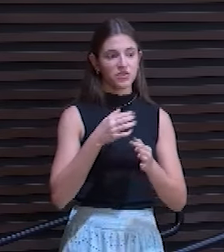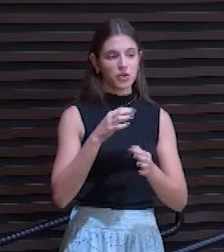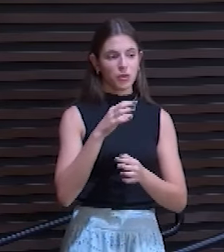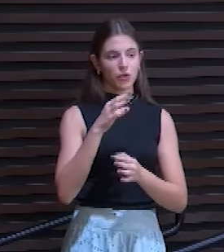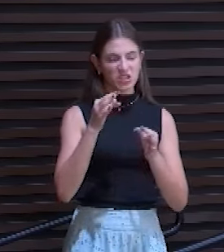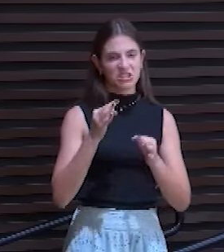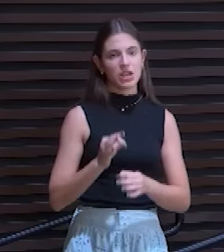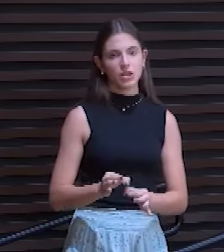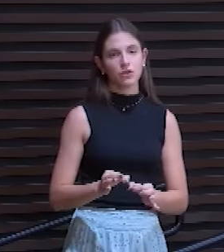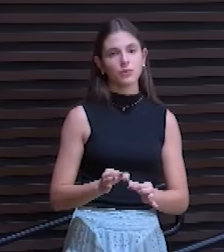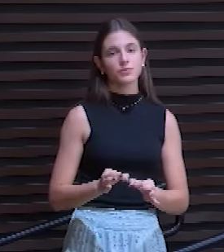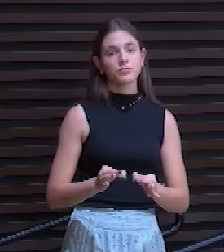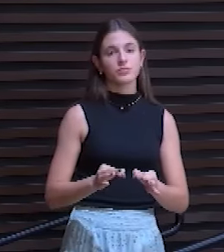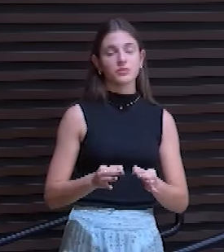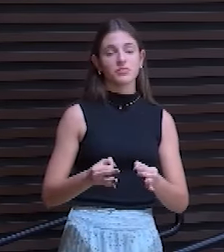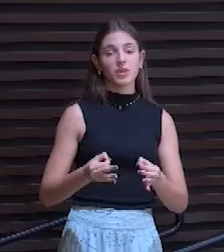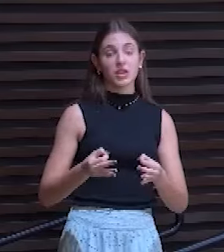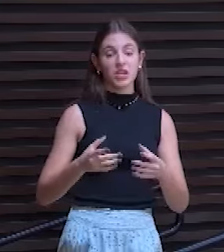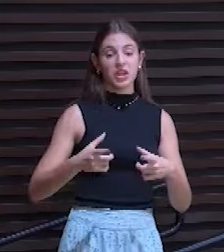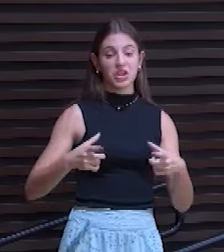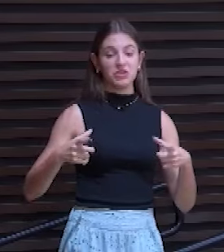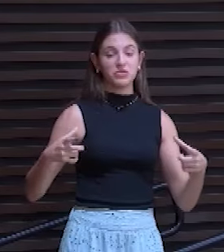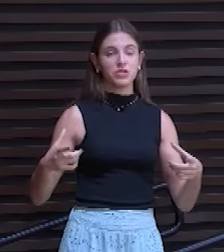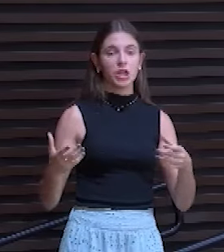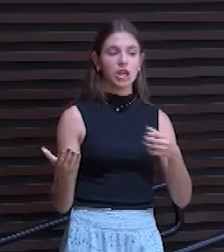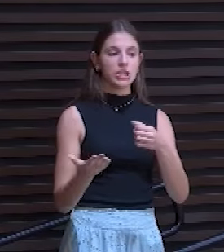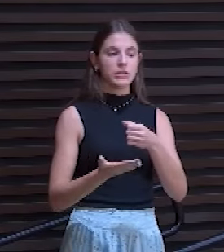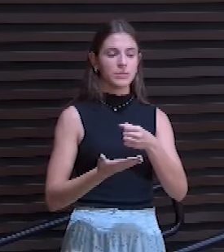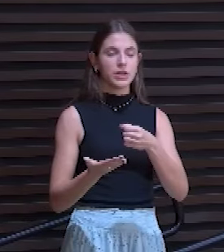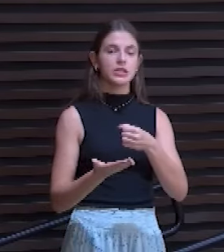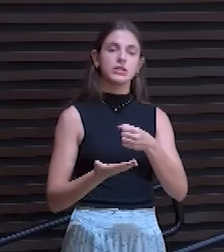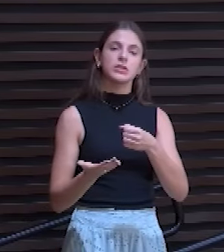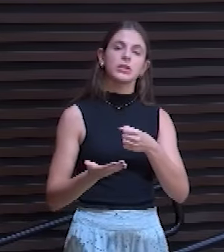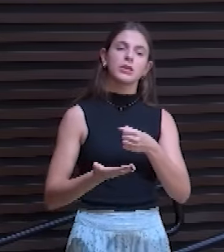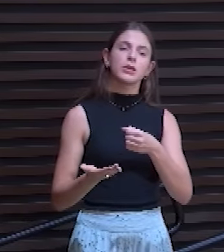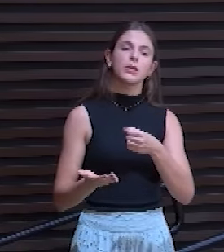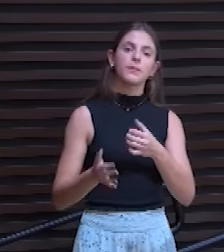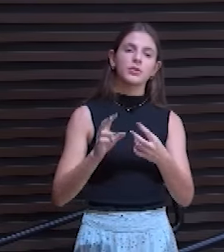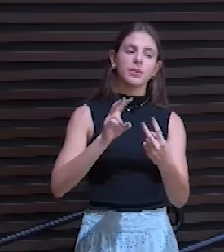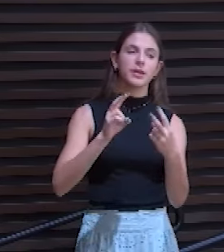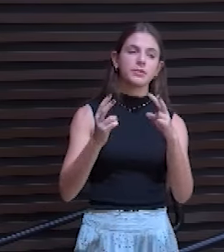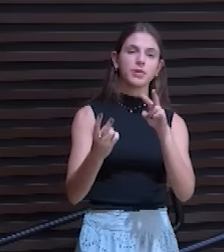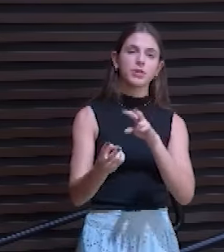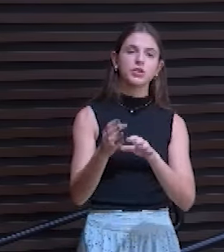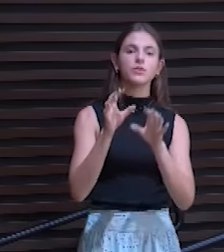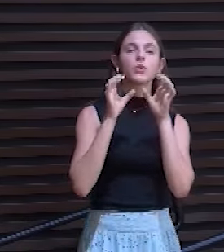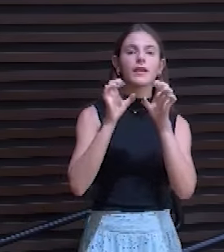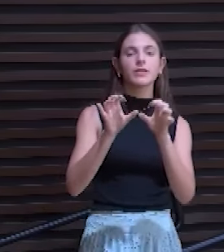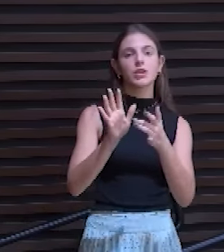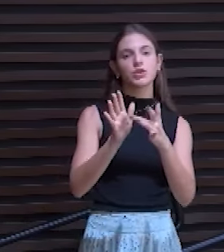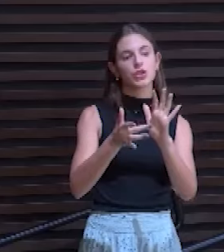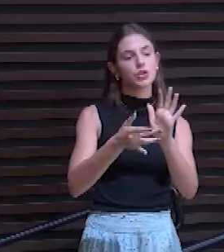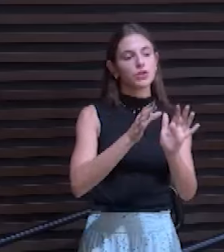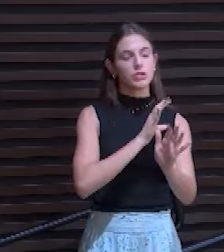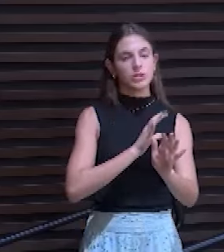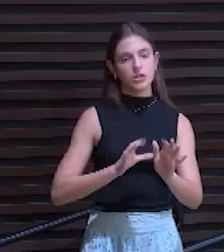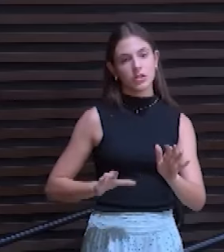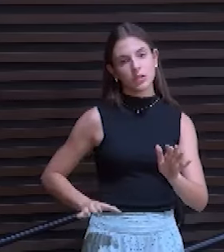convencido de que os grandes e nobres princípios e perspectivas do Evangelho de Jesus Cristo